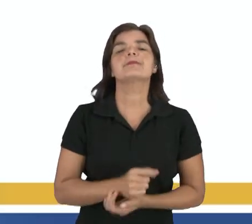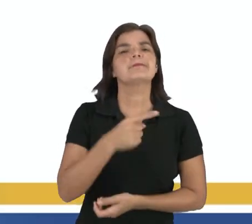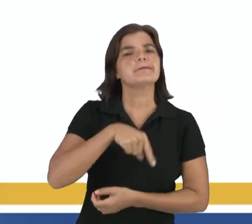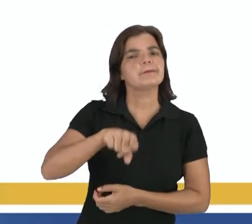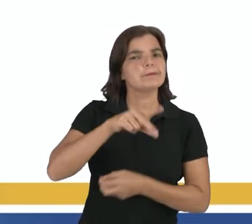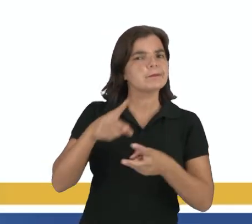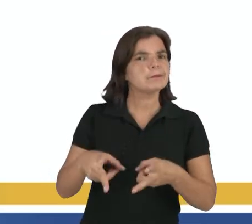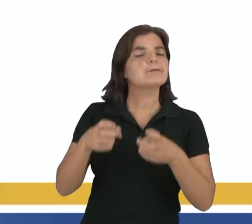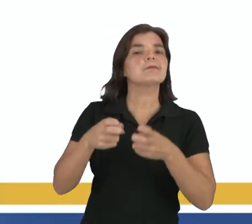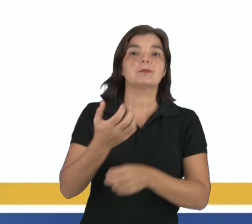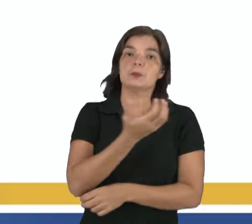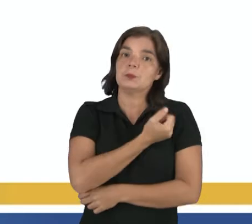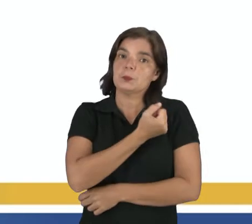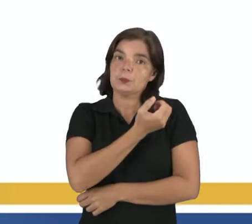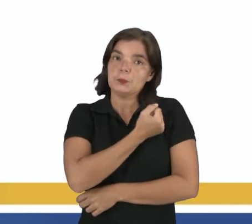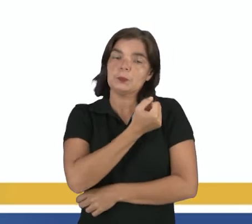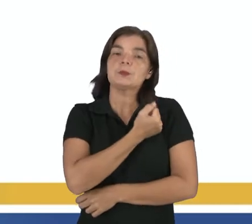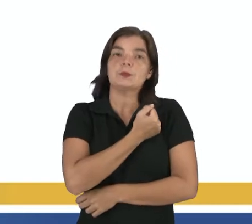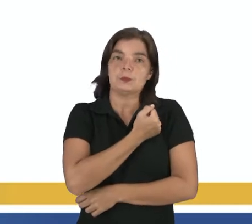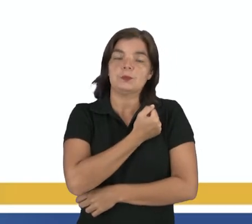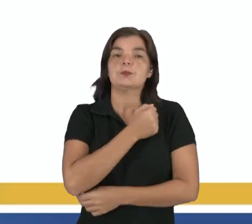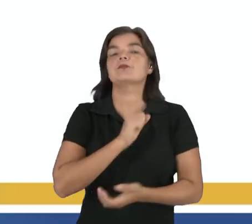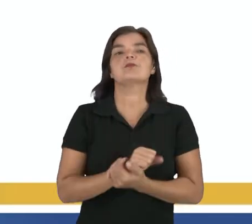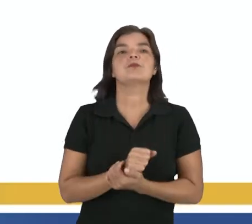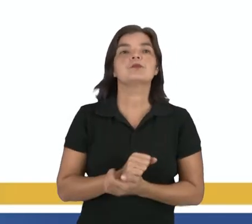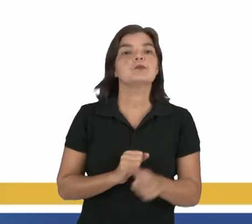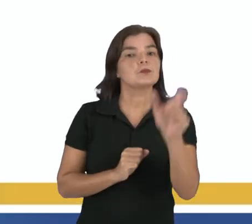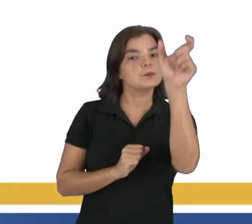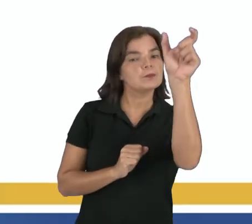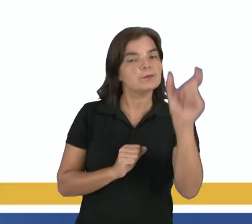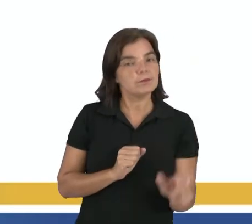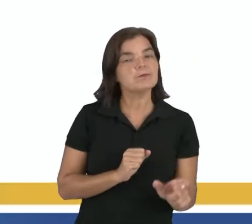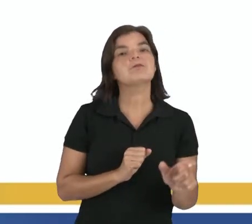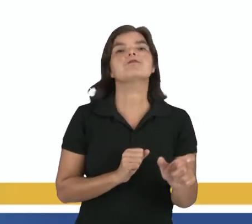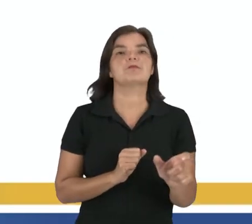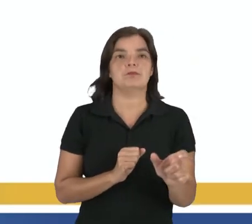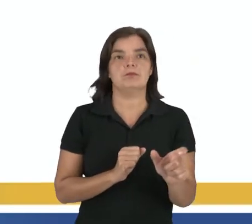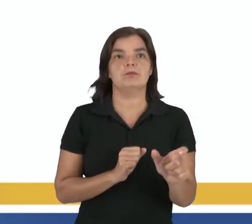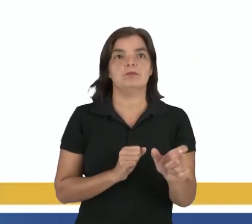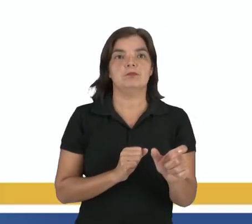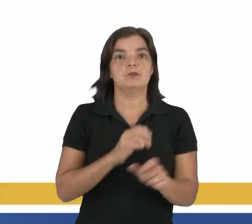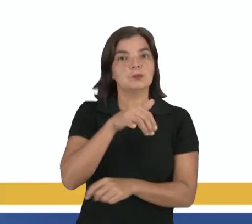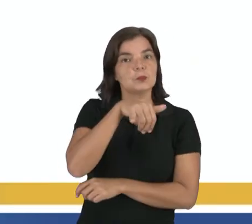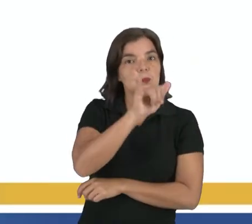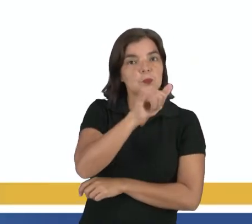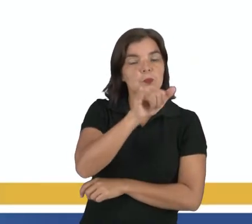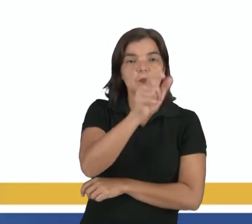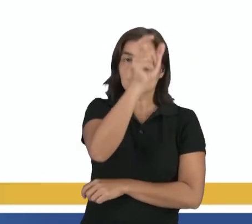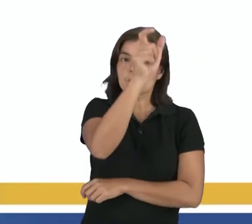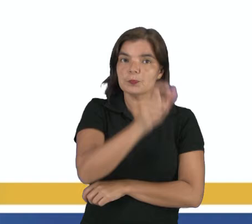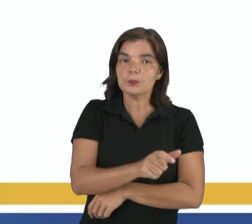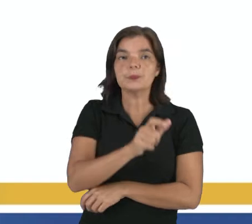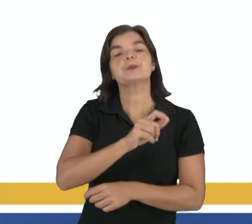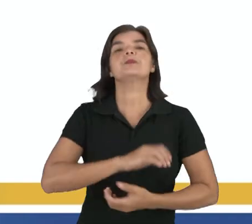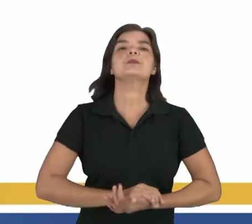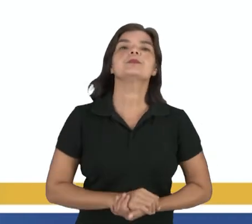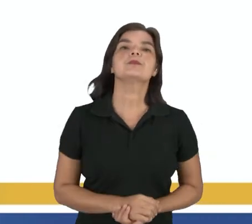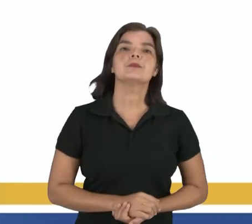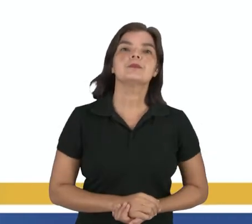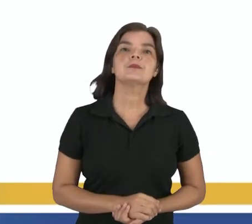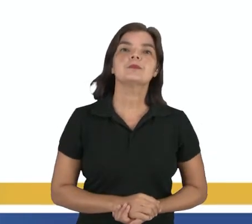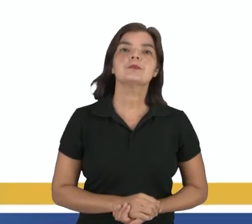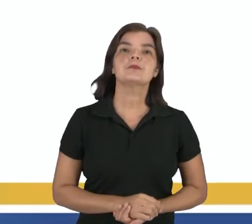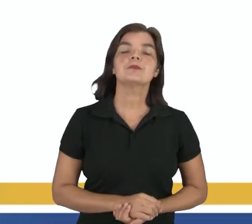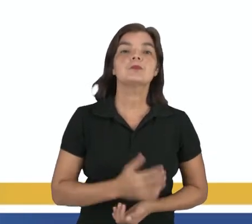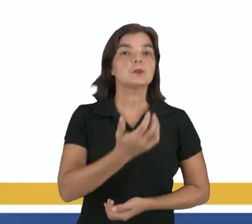vocês vão perceber valores numéricos na coluna, no eixo do Y, como vocês conhecem.